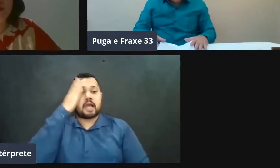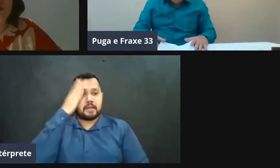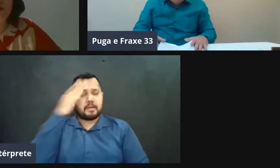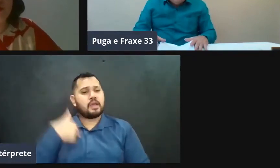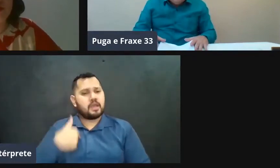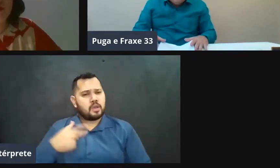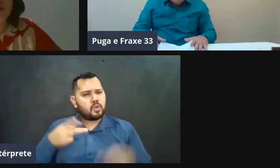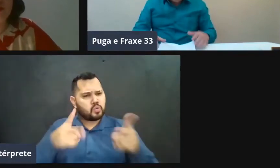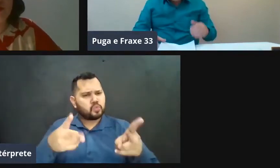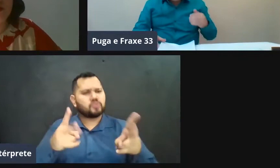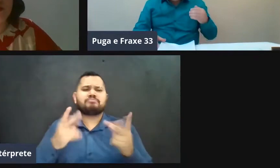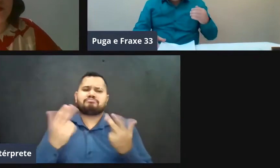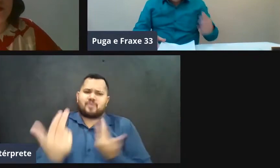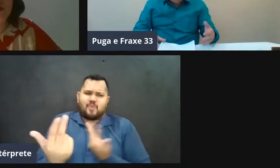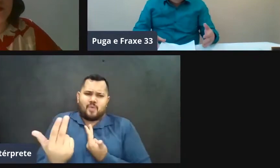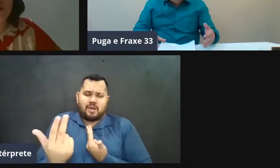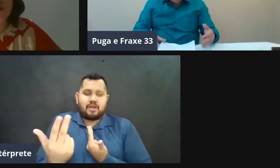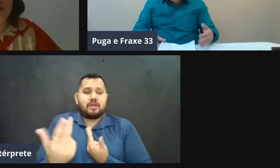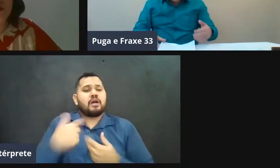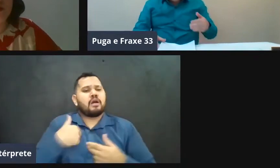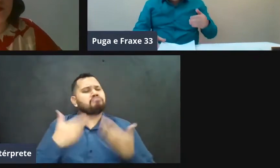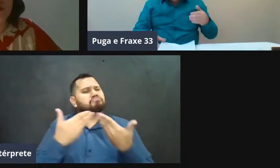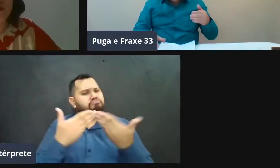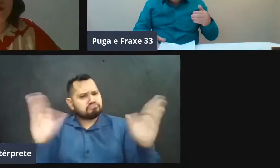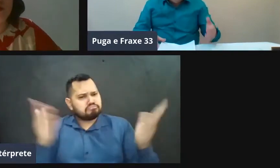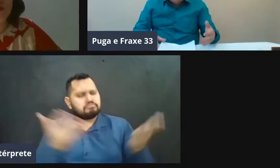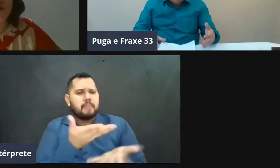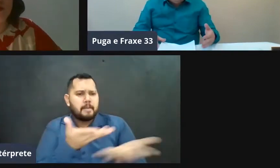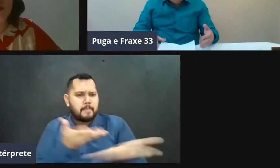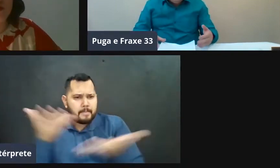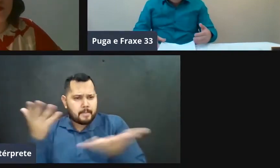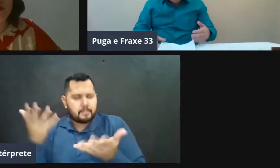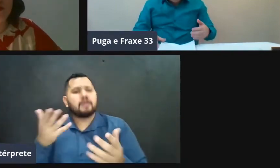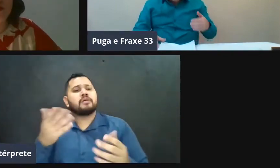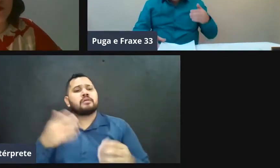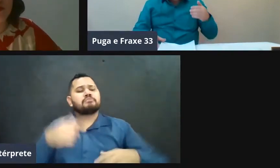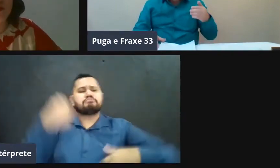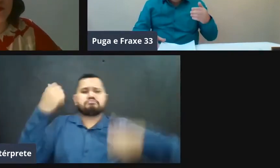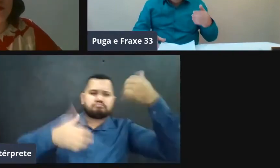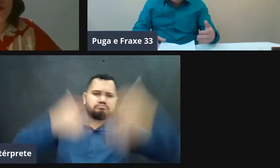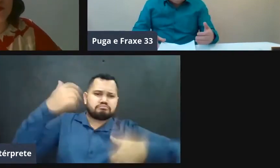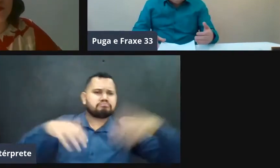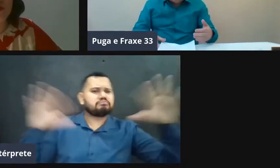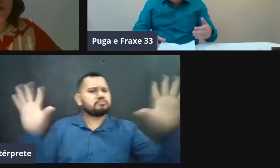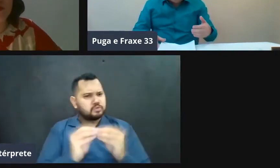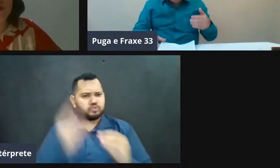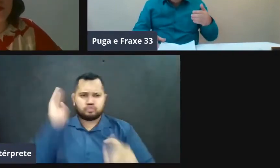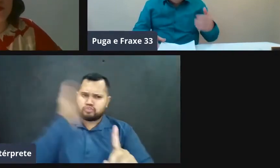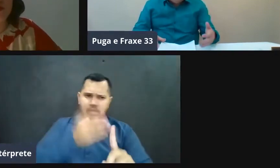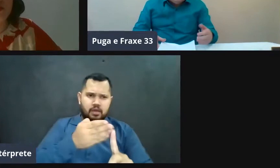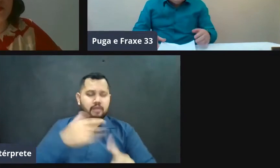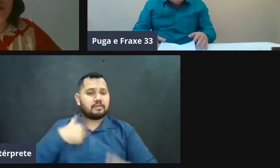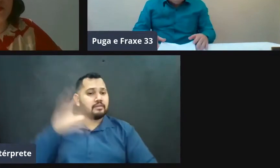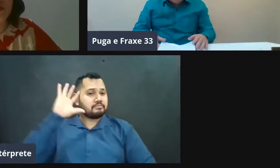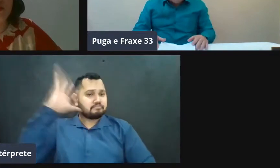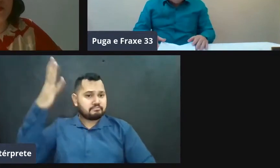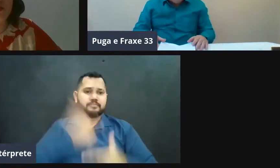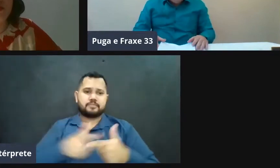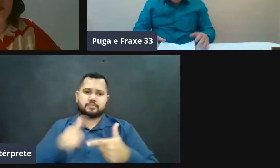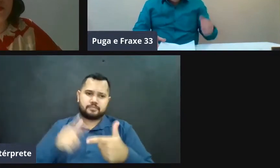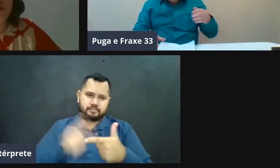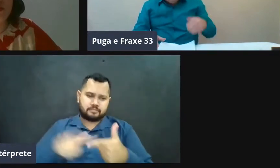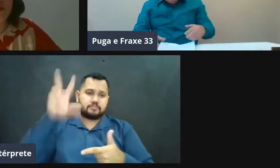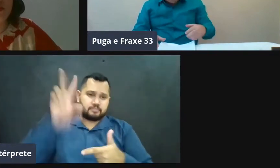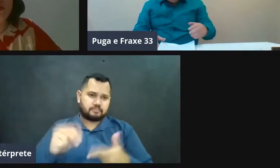a mesma pessoa, uma pessoa acessível, uma pessoa direta no falar, uma pessoa que busca resolver problemas da